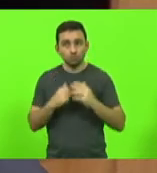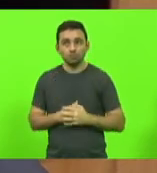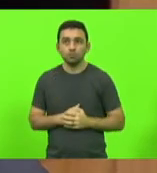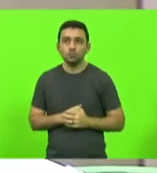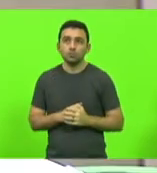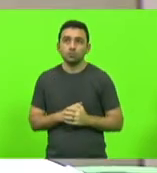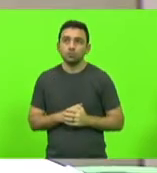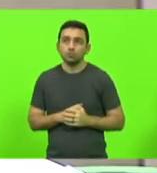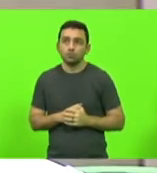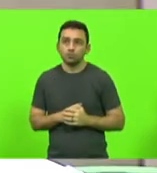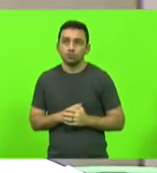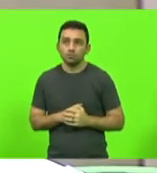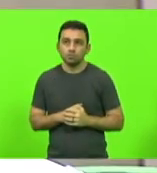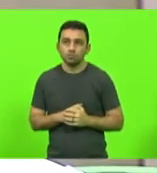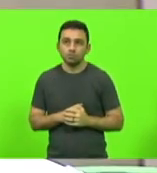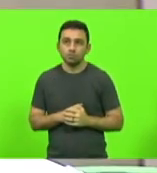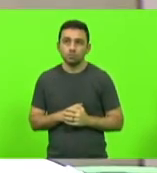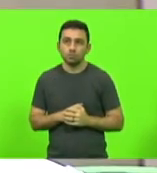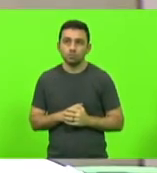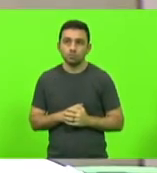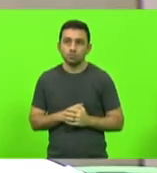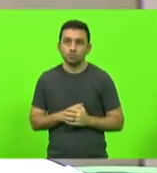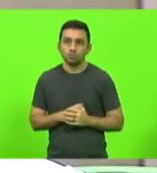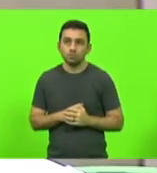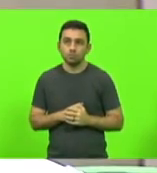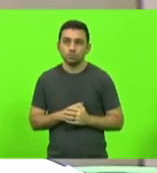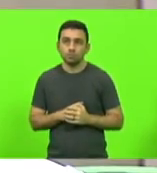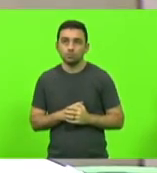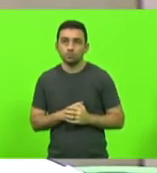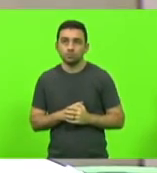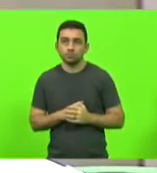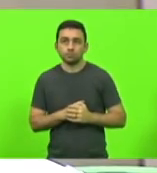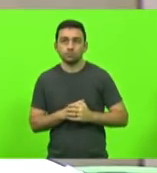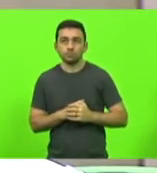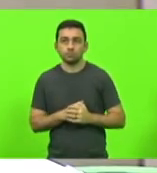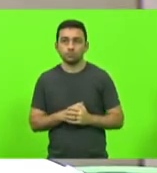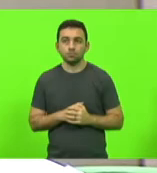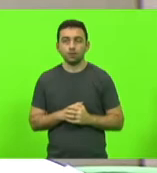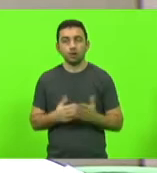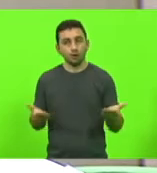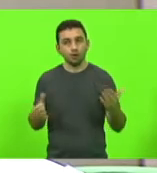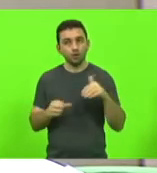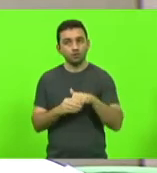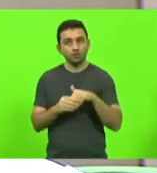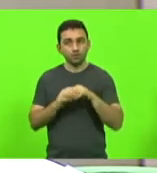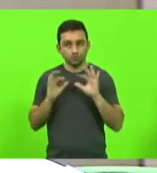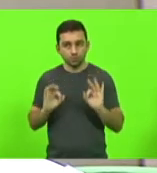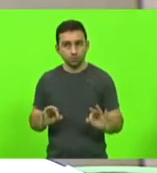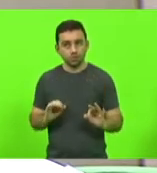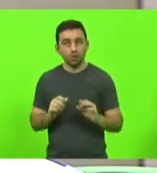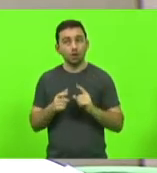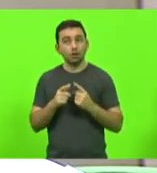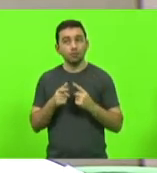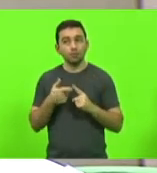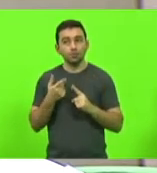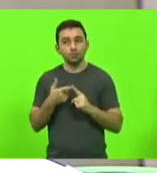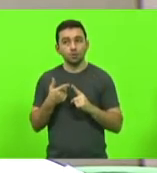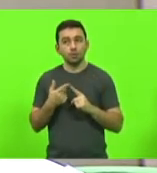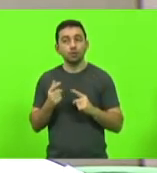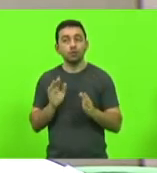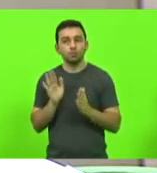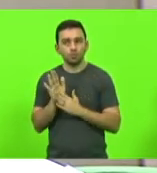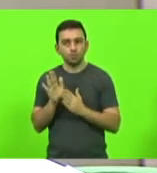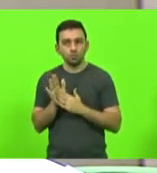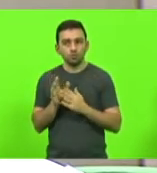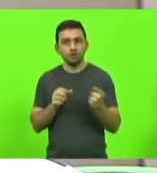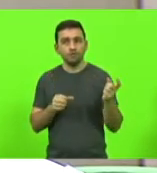que a manifestação era de uma forma e o voto foi de outra. É. Então, vamos votar agora a primeira proposta, retorno presencial,